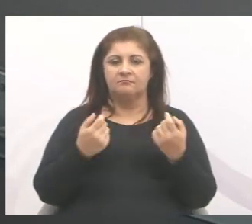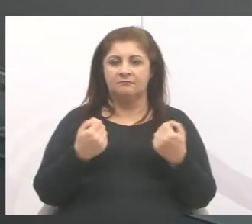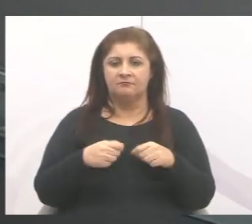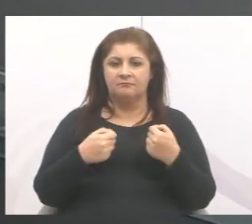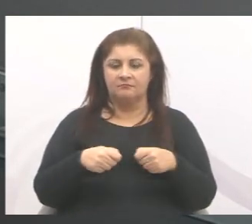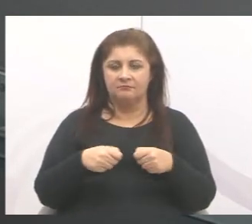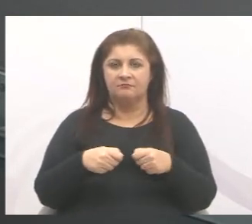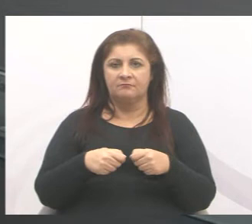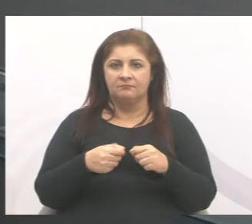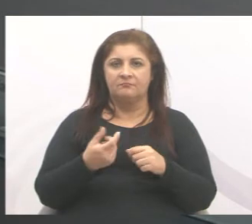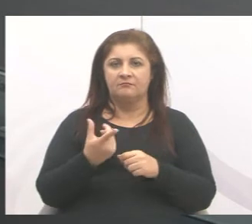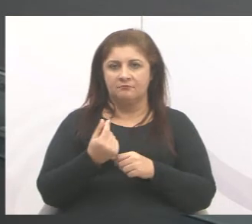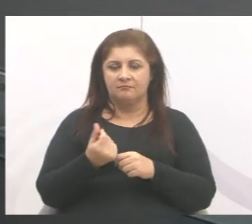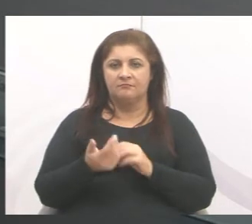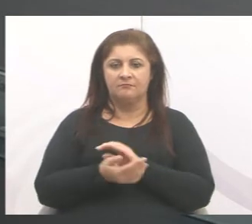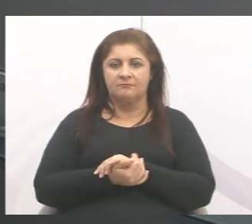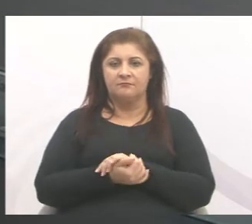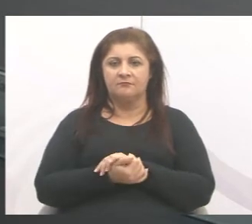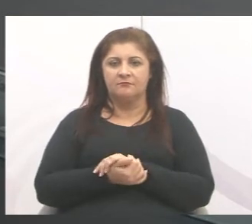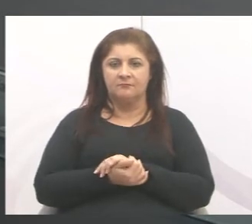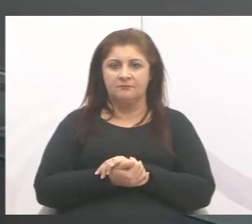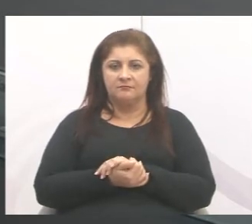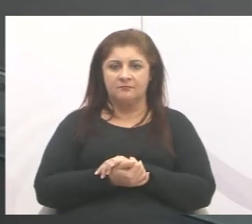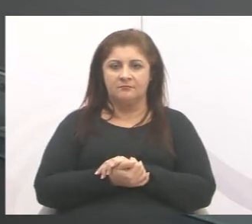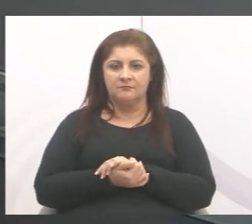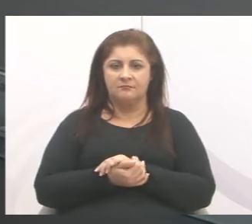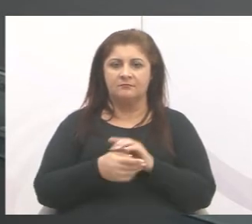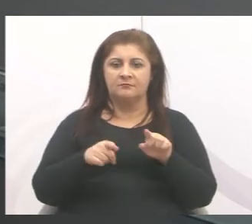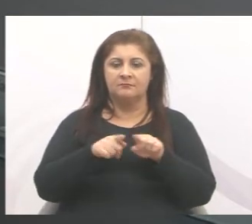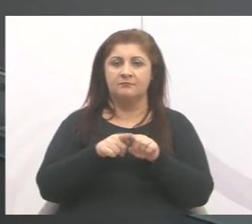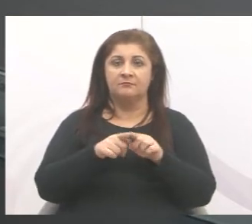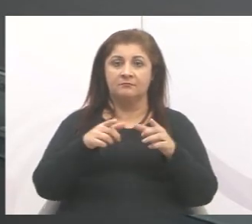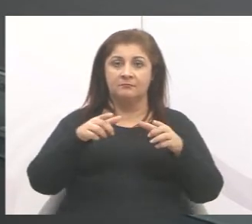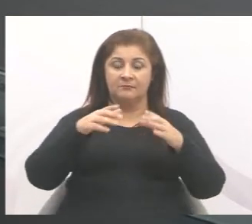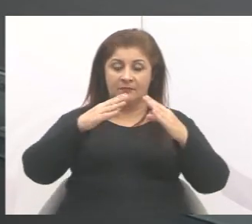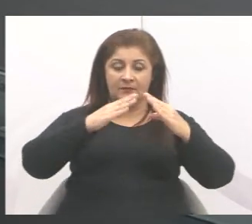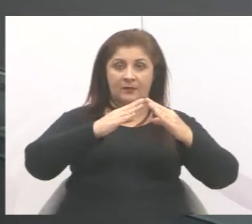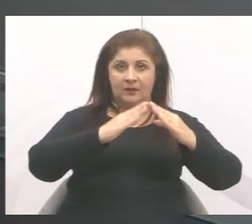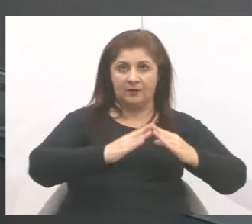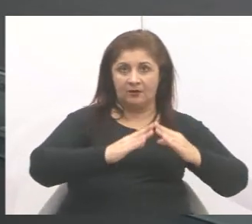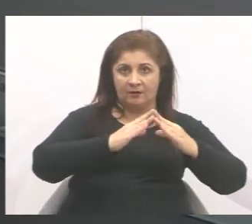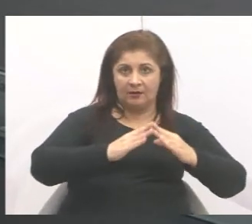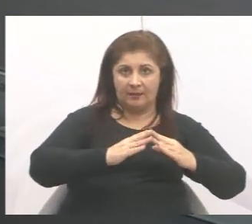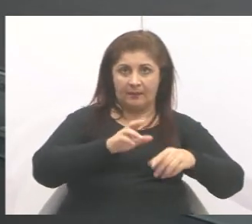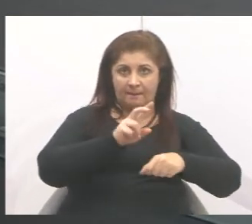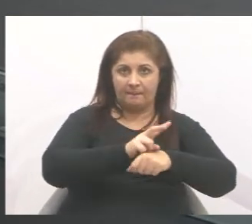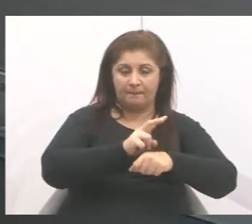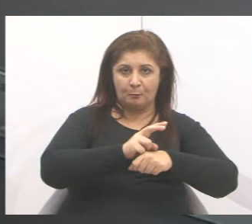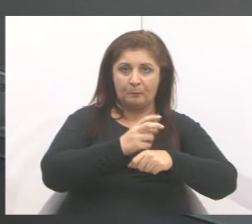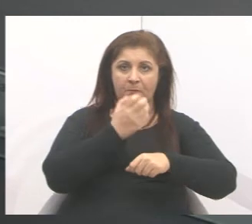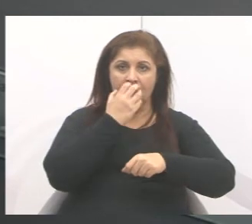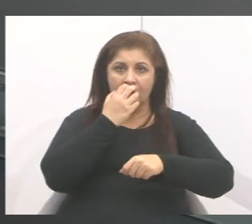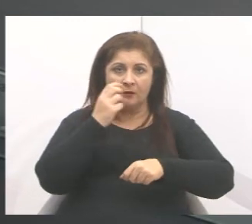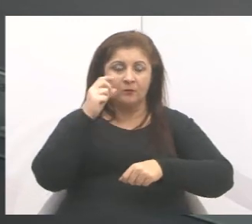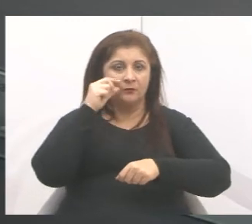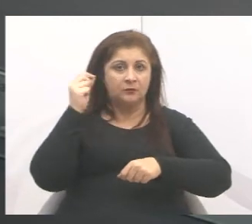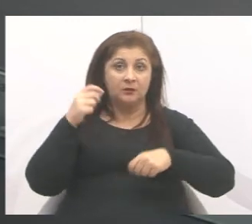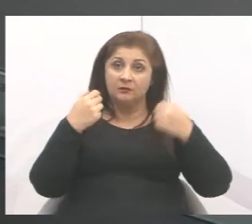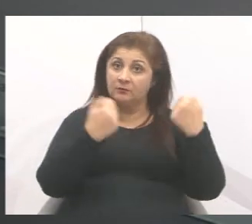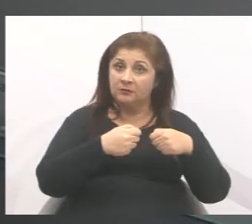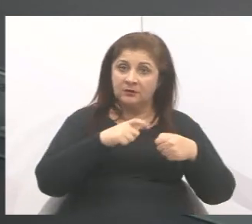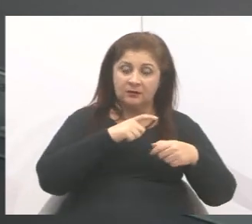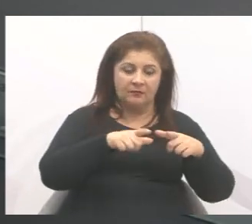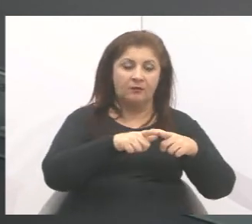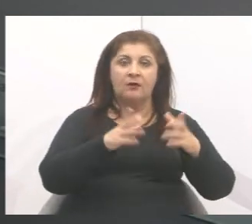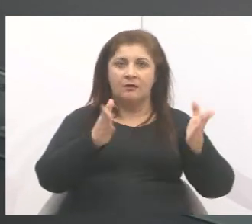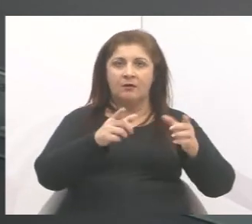dessa destinação. Vai sair aí a ampliação do nosso abrigo, é necessário. Tem muitas pessoas que não concordam, mas a gente precisa,